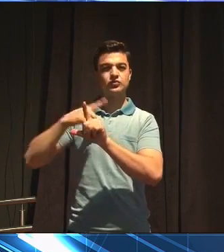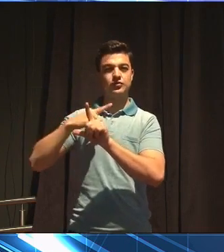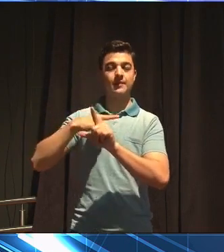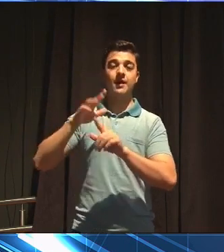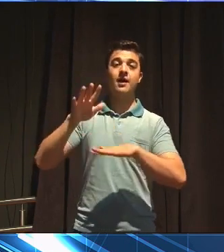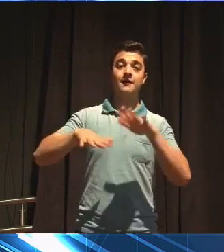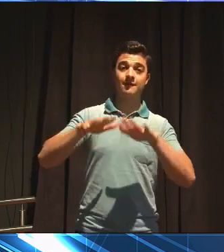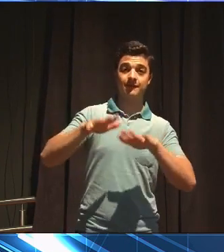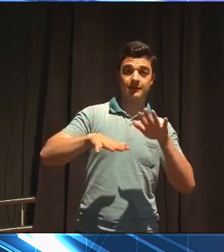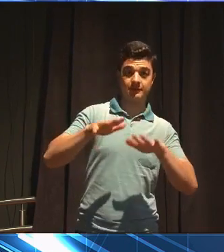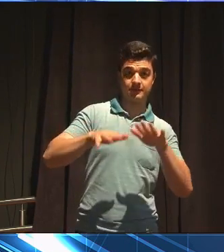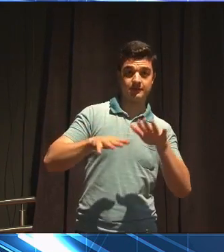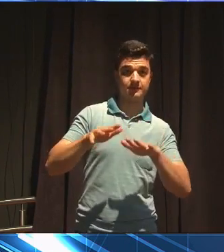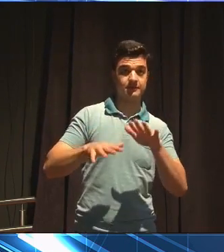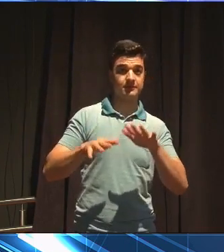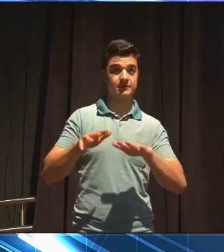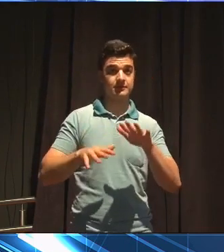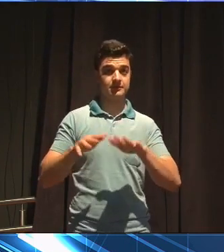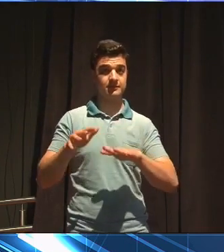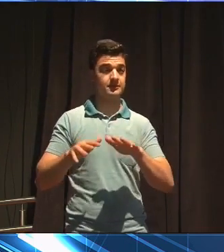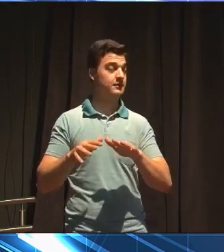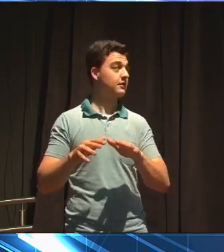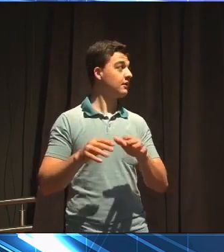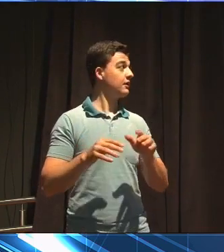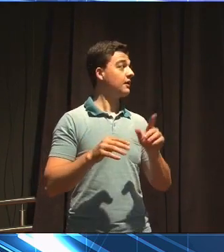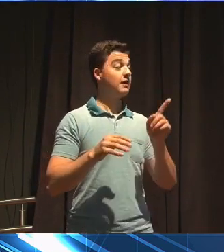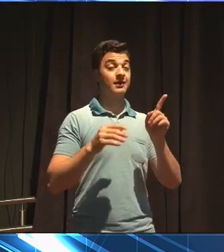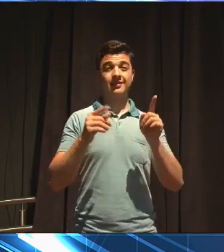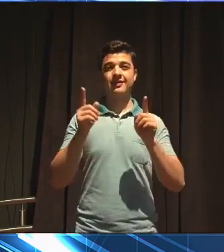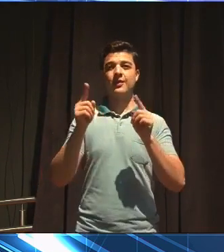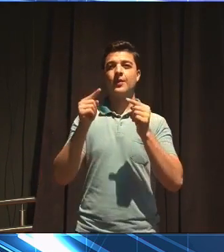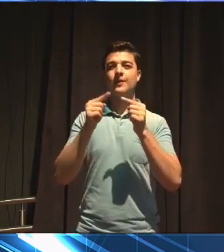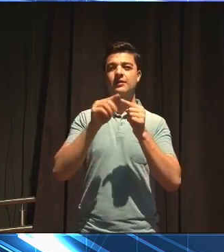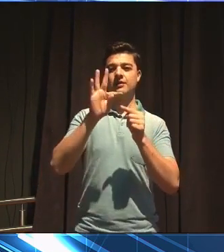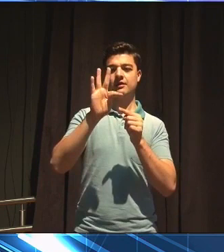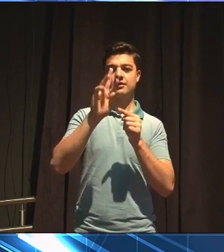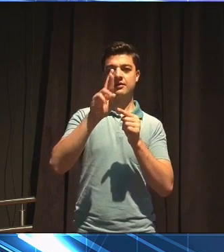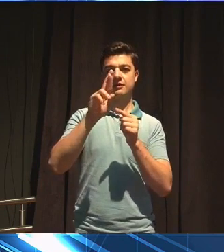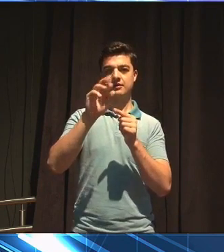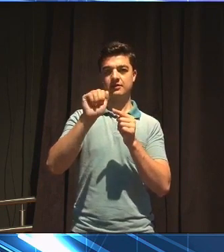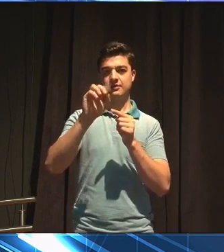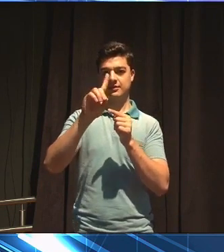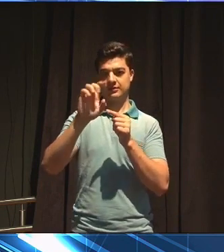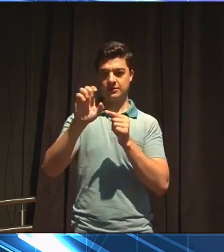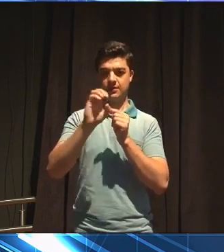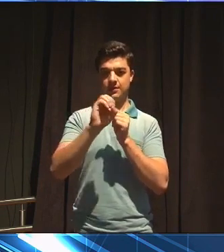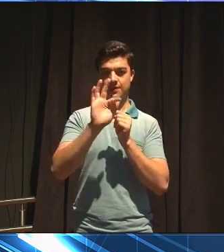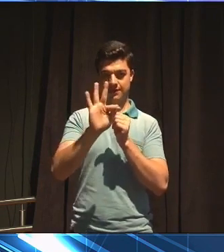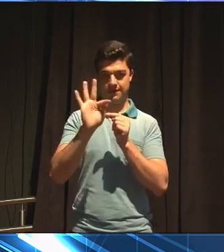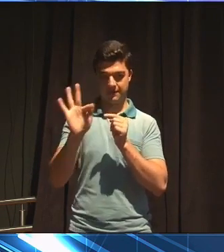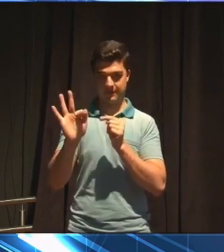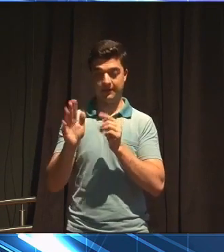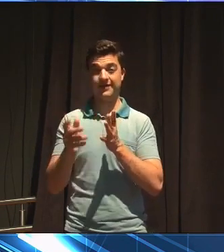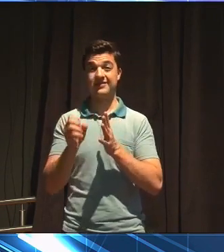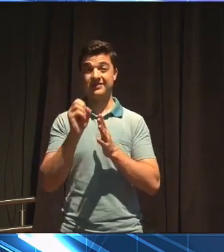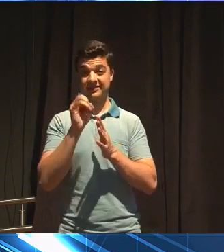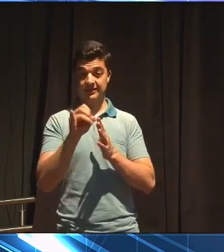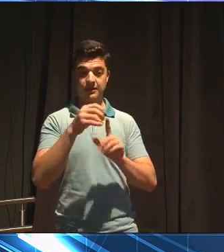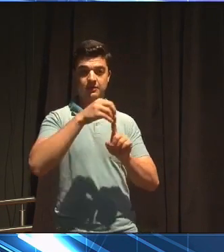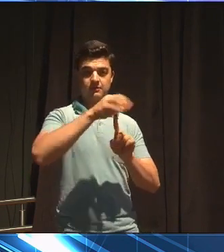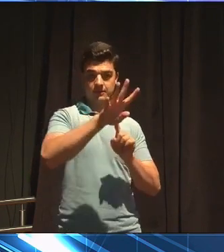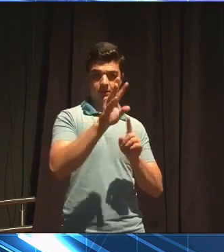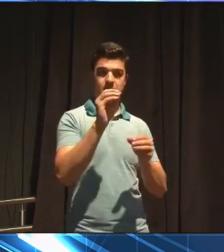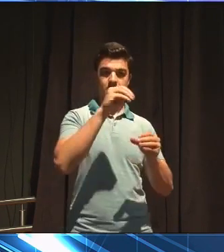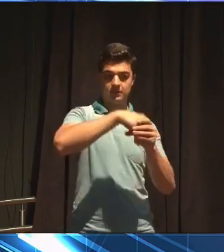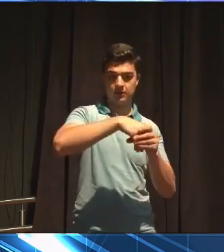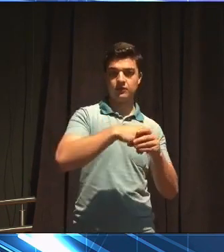aplicação. E aqui é um cenário de trade-off. Se você valida na API, você ganha granularidade.